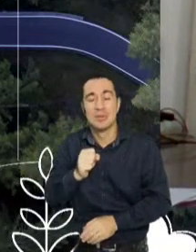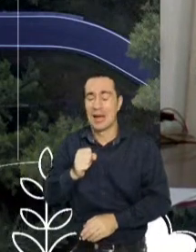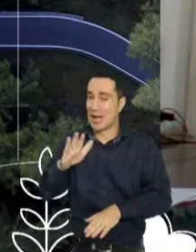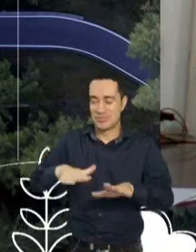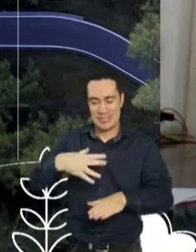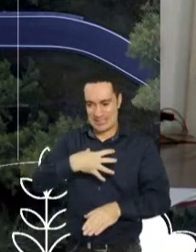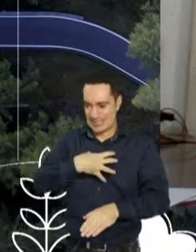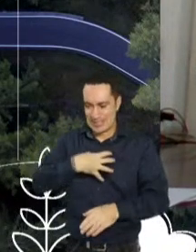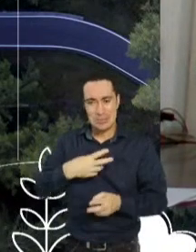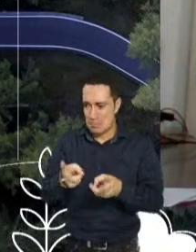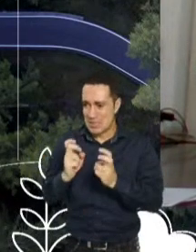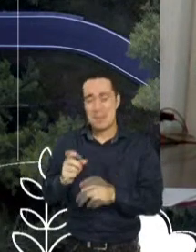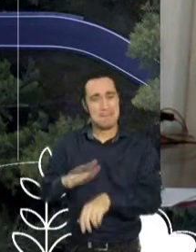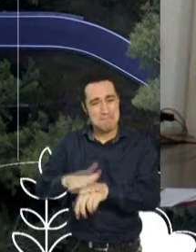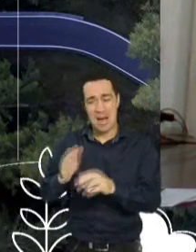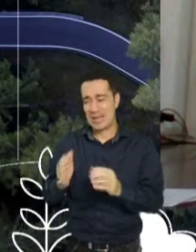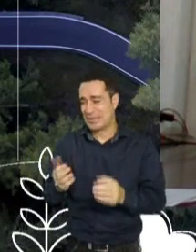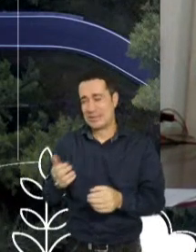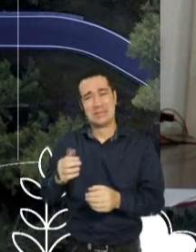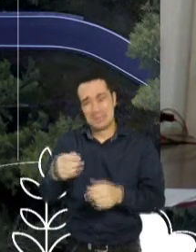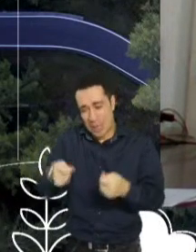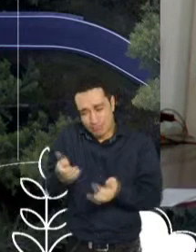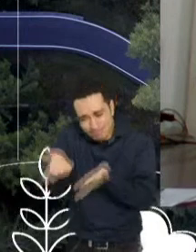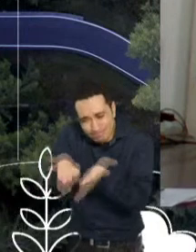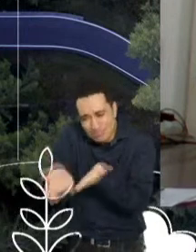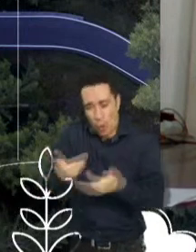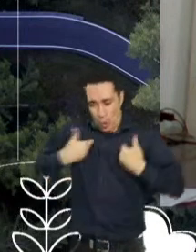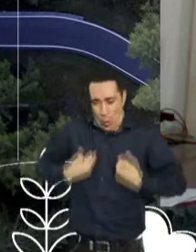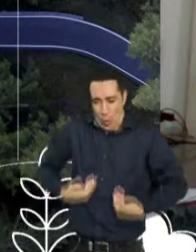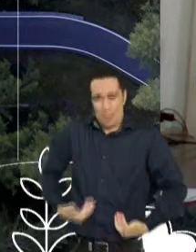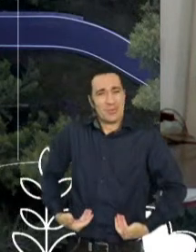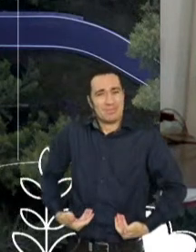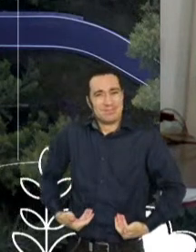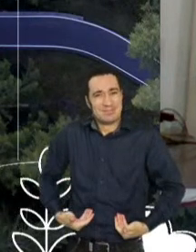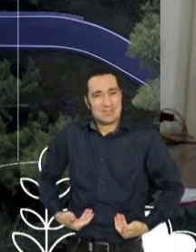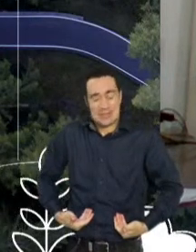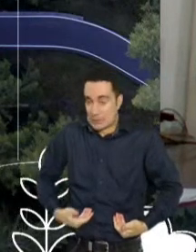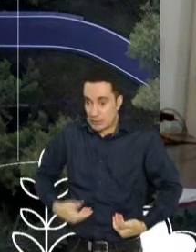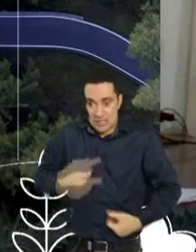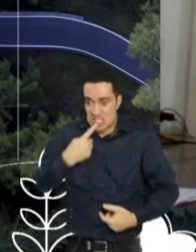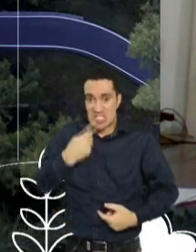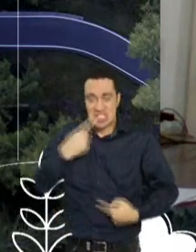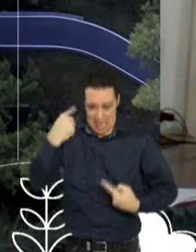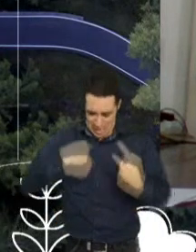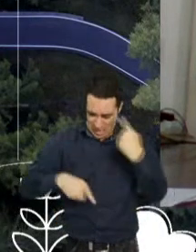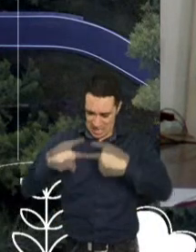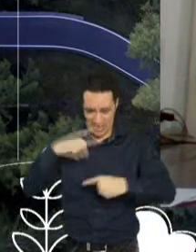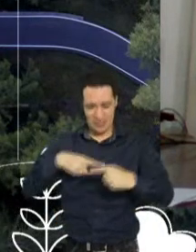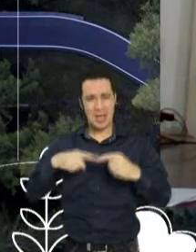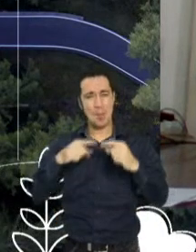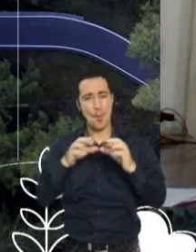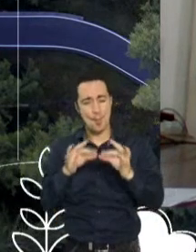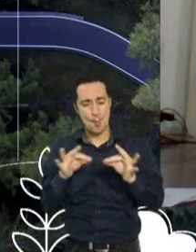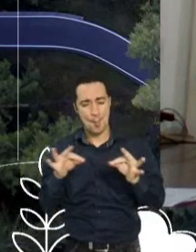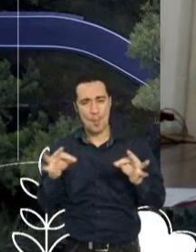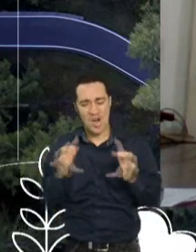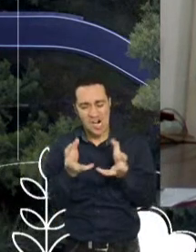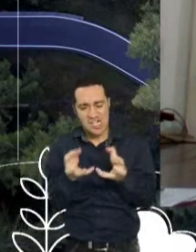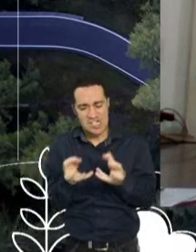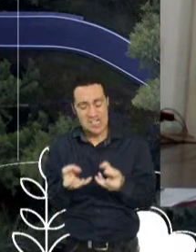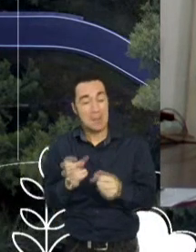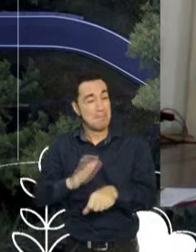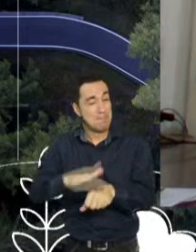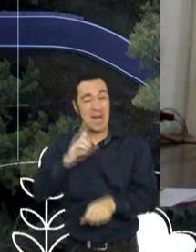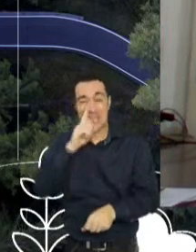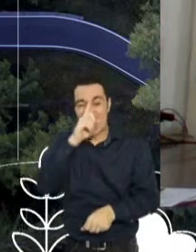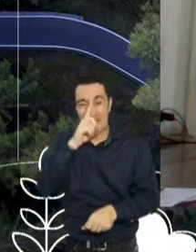sensação subjetiva de sede. E essa desidratação faz com que o sangue fique mais espesso e, consequentemente, com maior risco